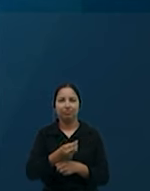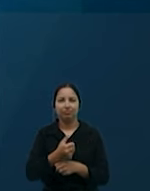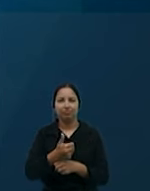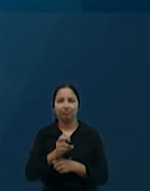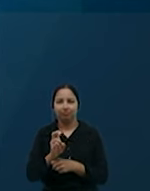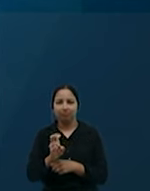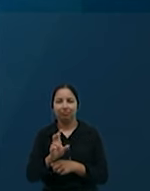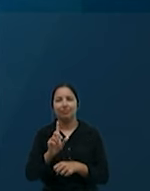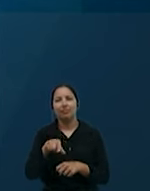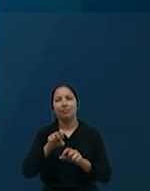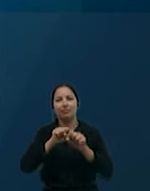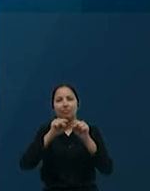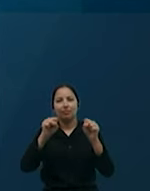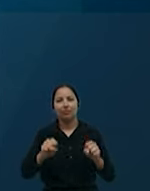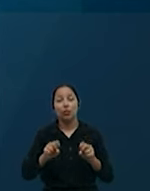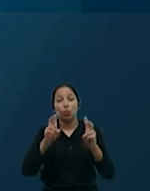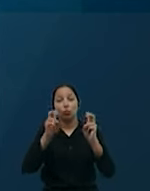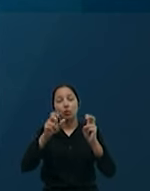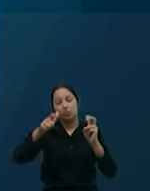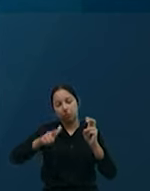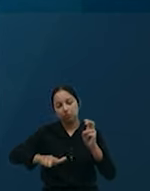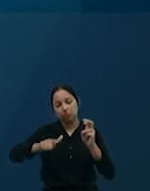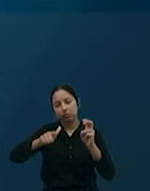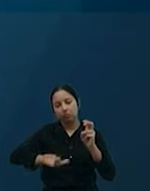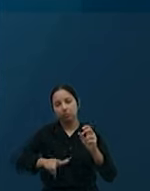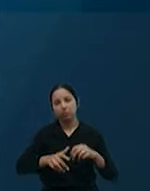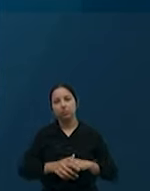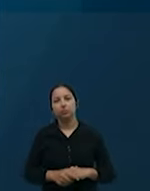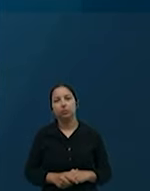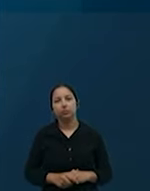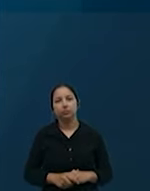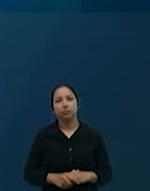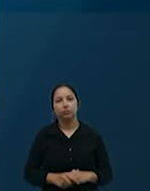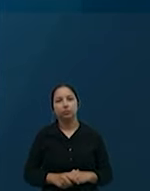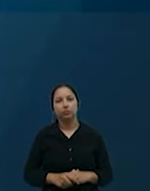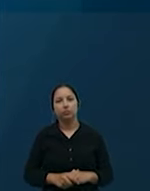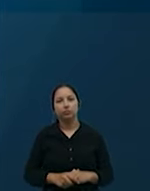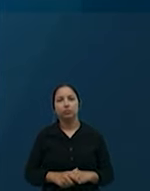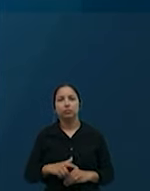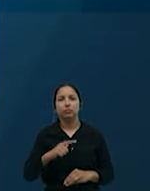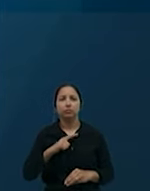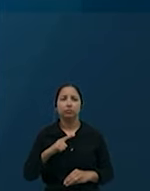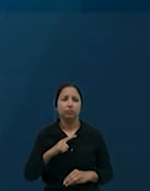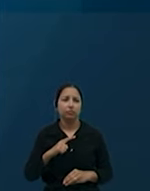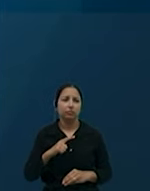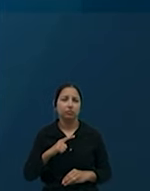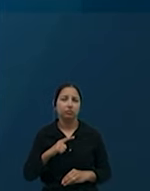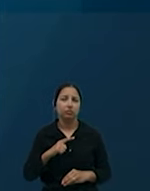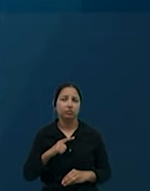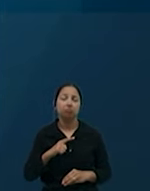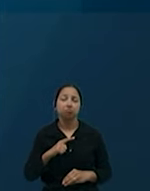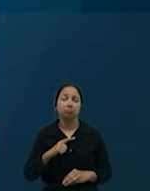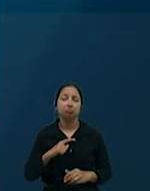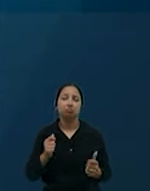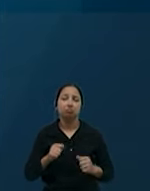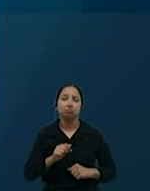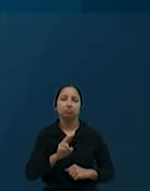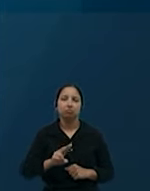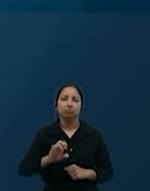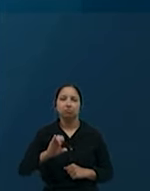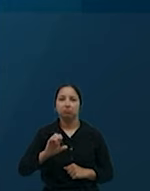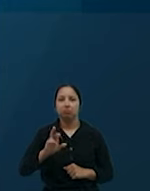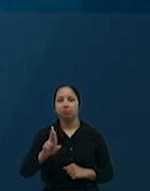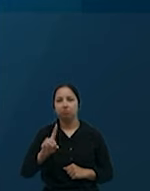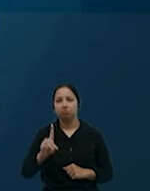dos repetitivos. E dentro desse modelo, tem lugar exatamente o IRDR. E